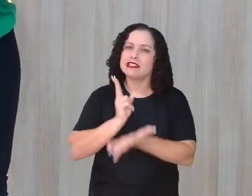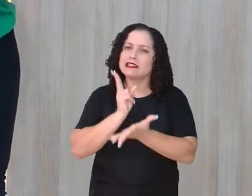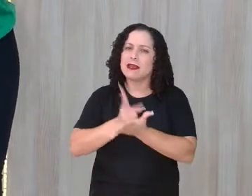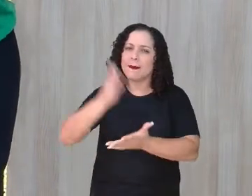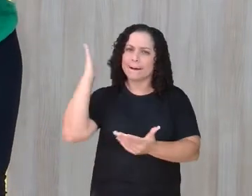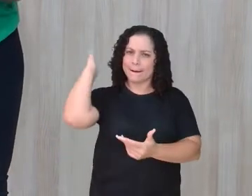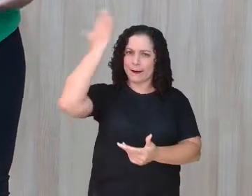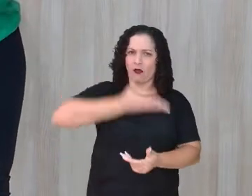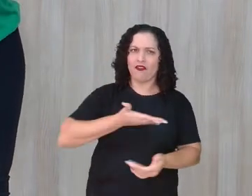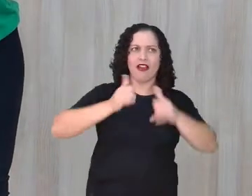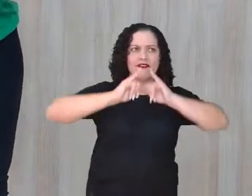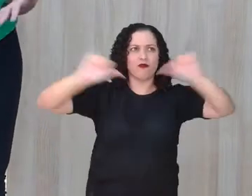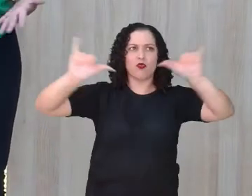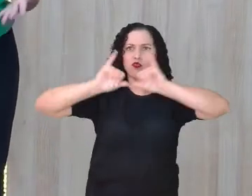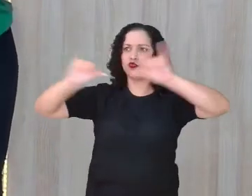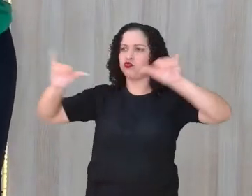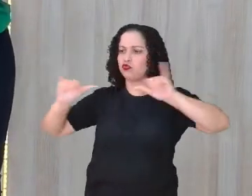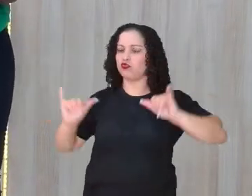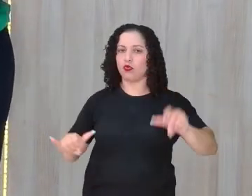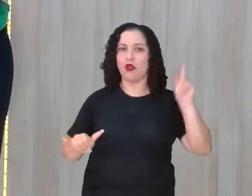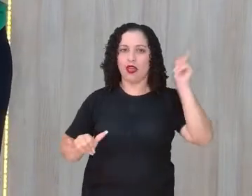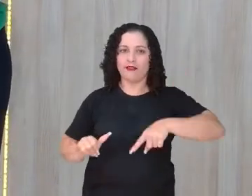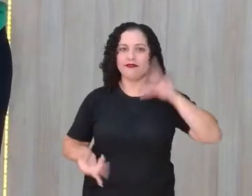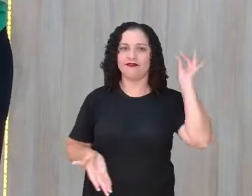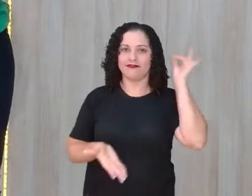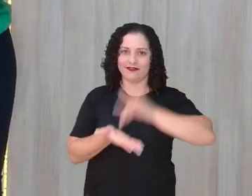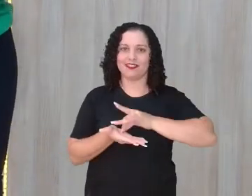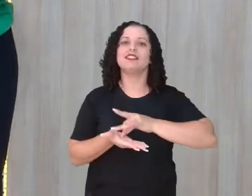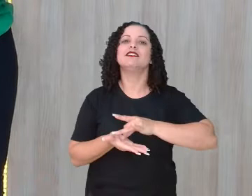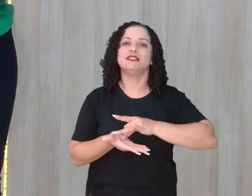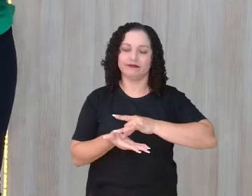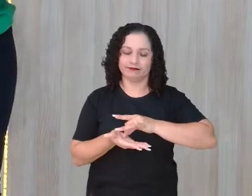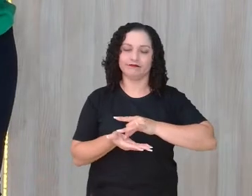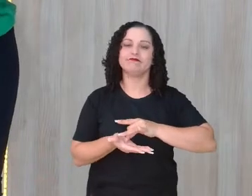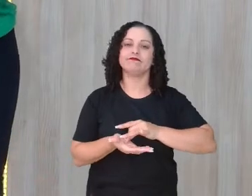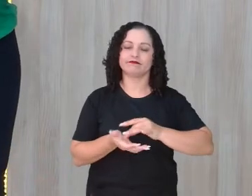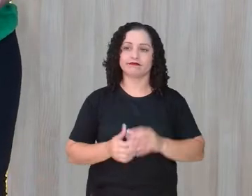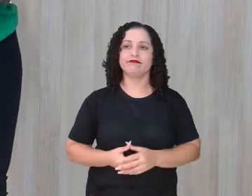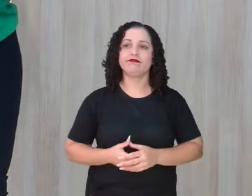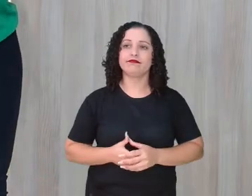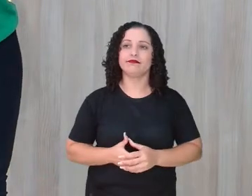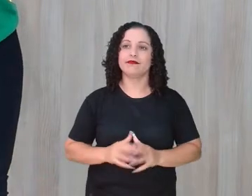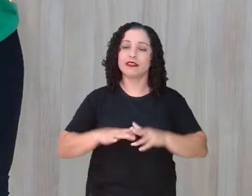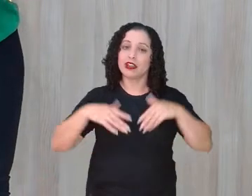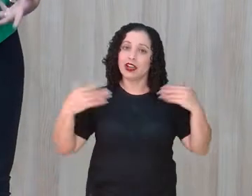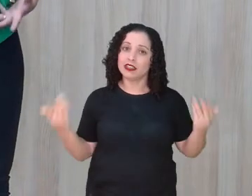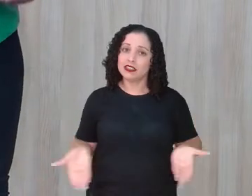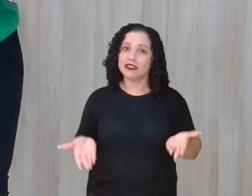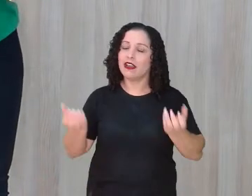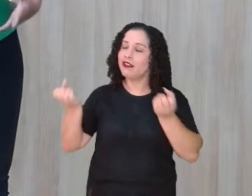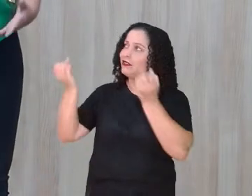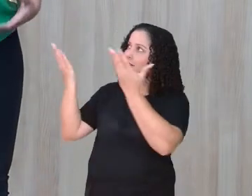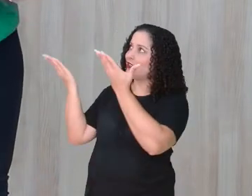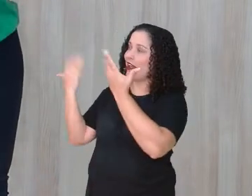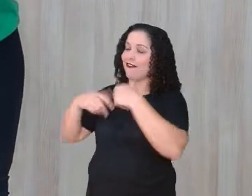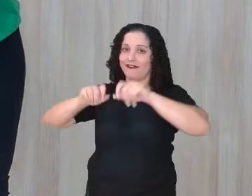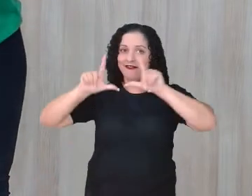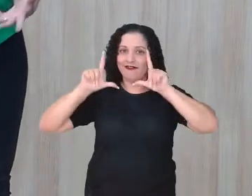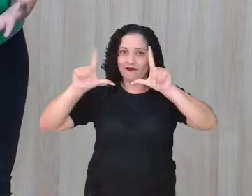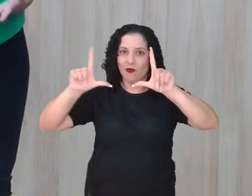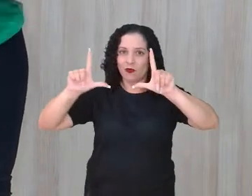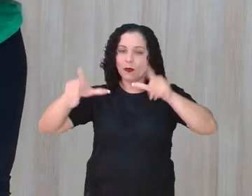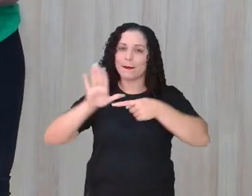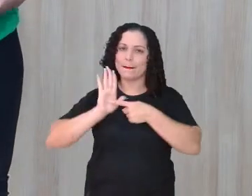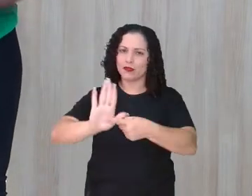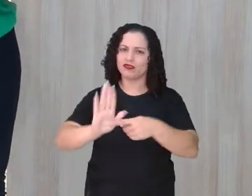provar que aquela notícia é notícia, ou seja, é fato. E aí a imagem serve para mostrar